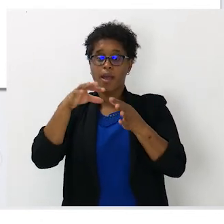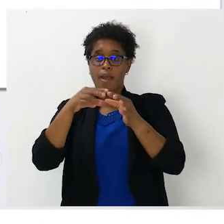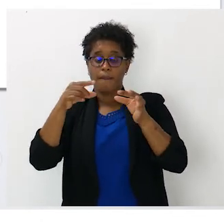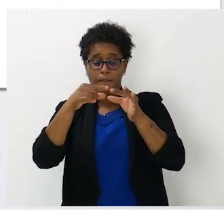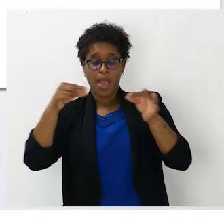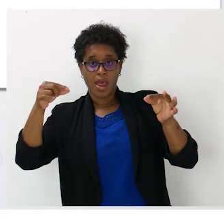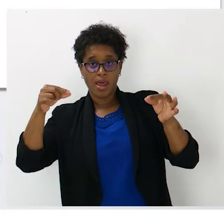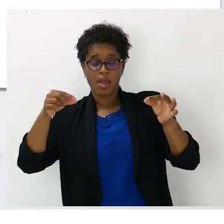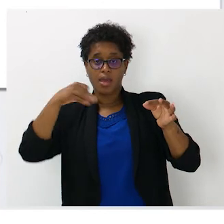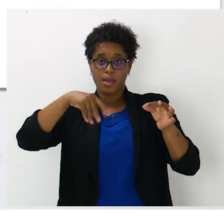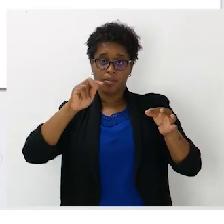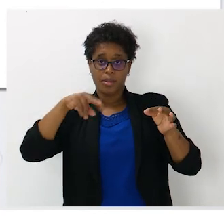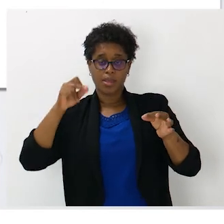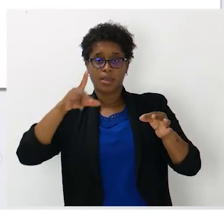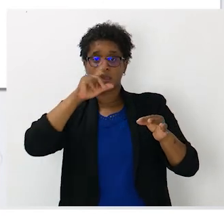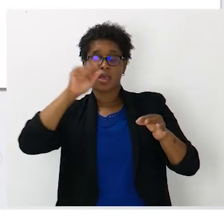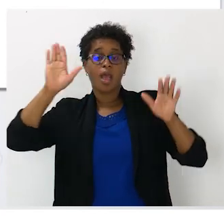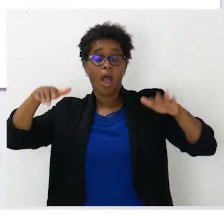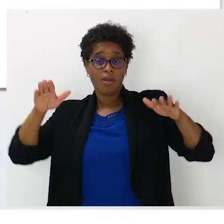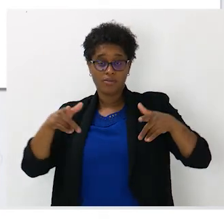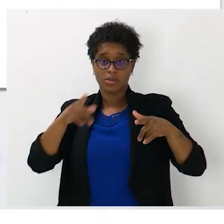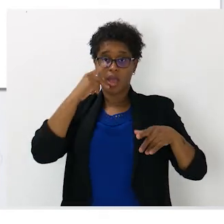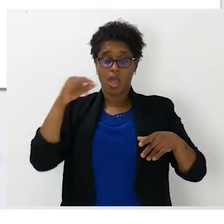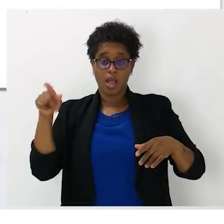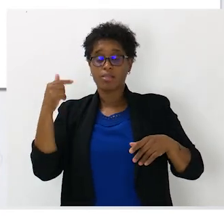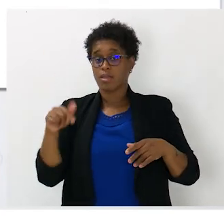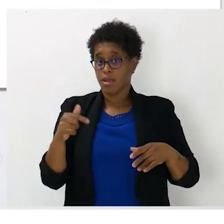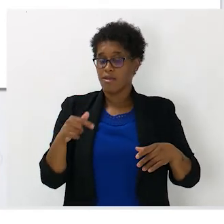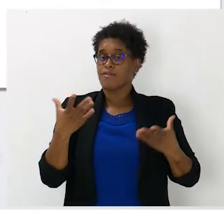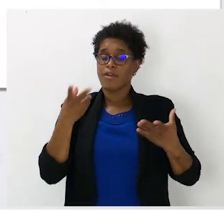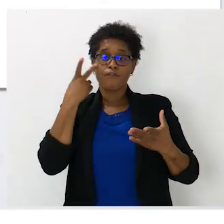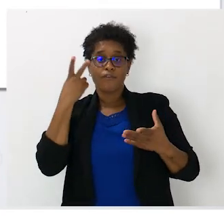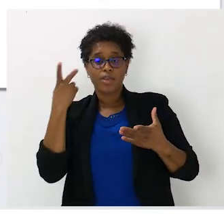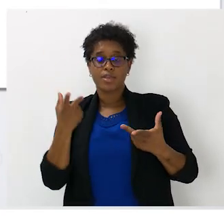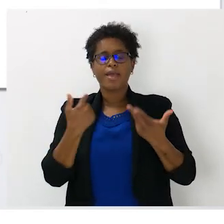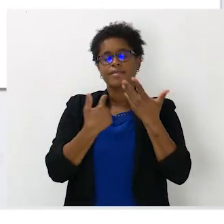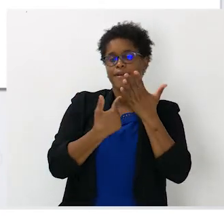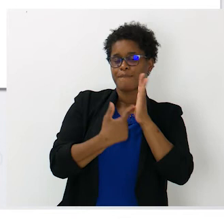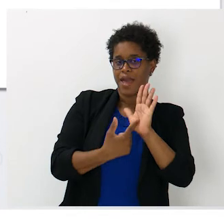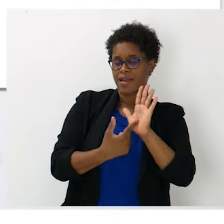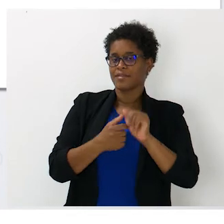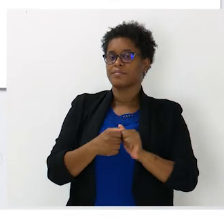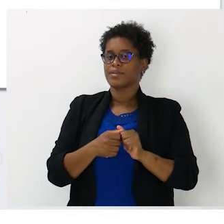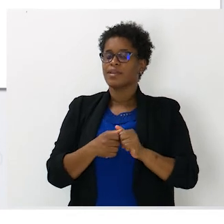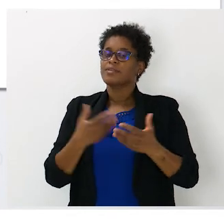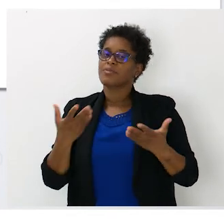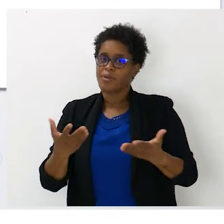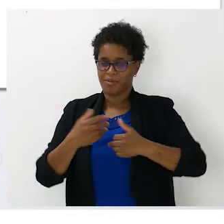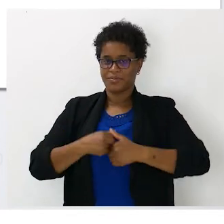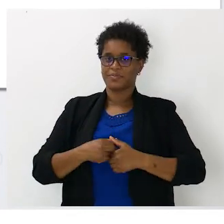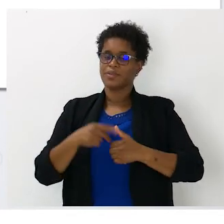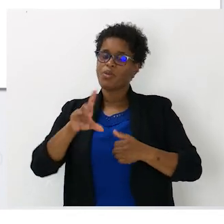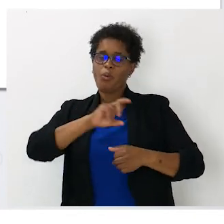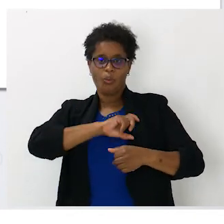de avestruz. Ele teve vida exemplar e por isso